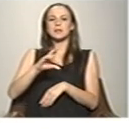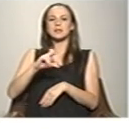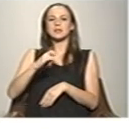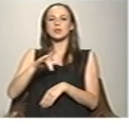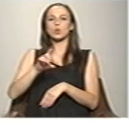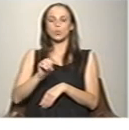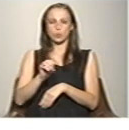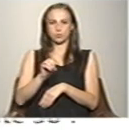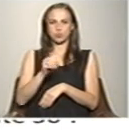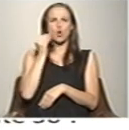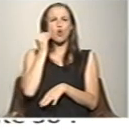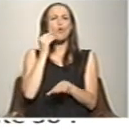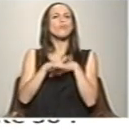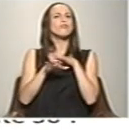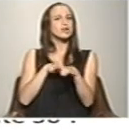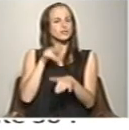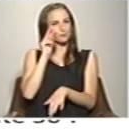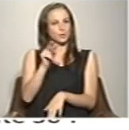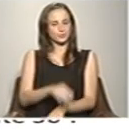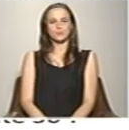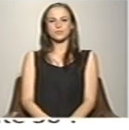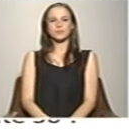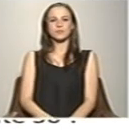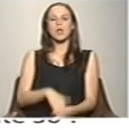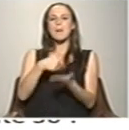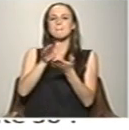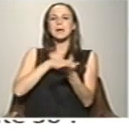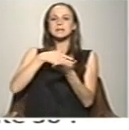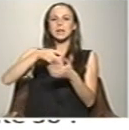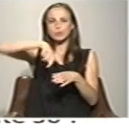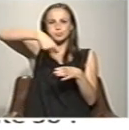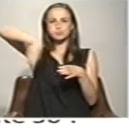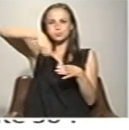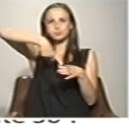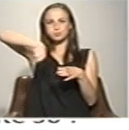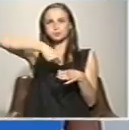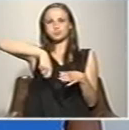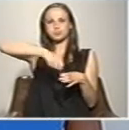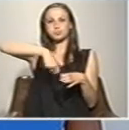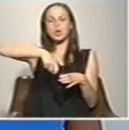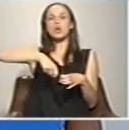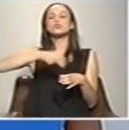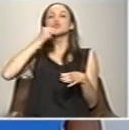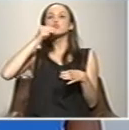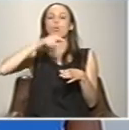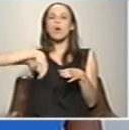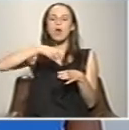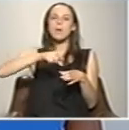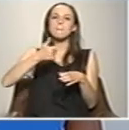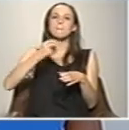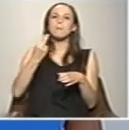Agora, vamos ver como é que se faz. Vamos lá ver. Bata a manteiga o açúcar, acrescentar a